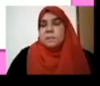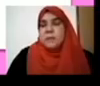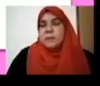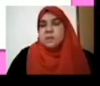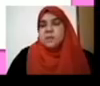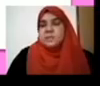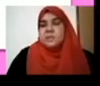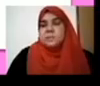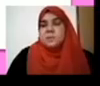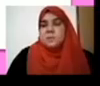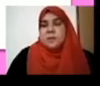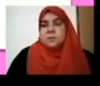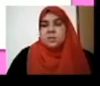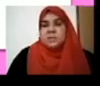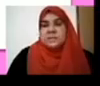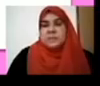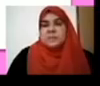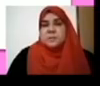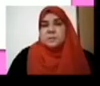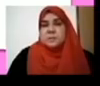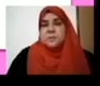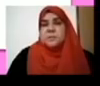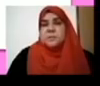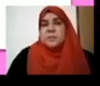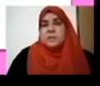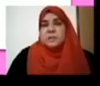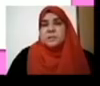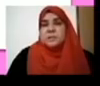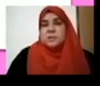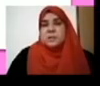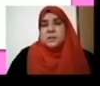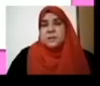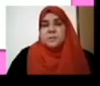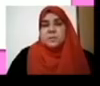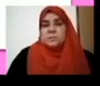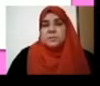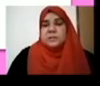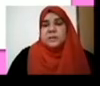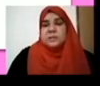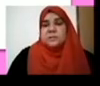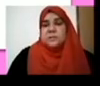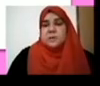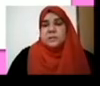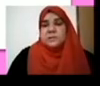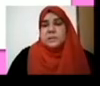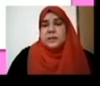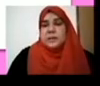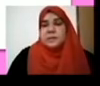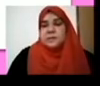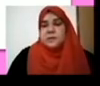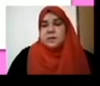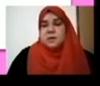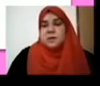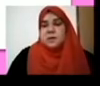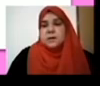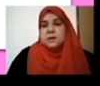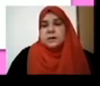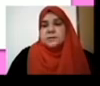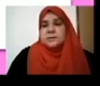tenho aqui mais xy menos xy, são termos semelhantes, né? Um é positivo, outro é negativo, eu vou cancelar eles aqui,